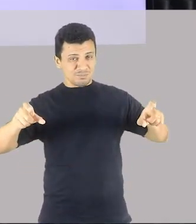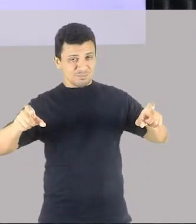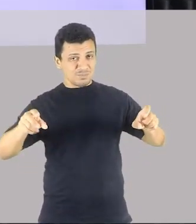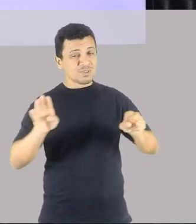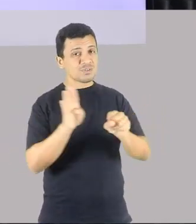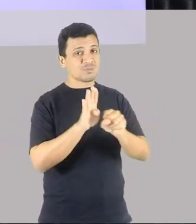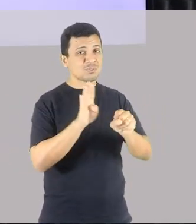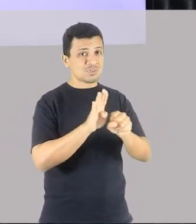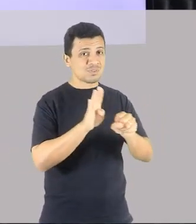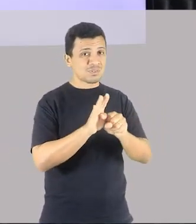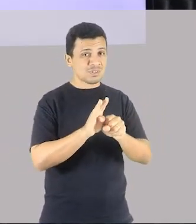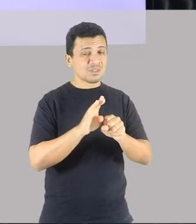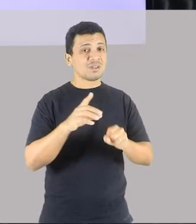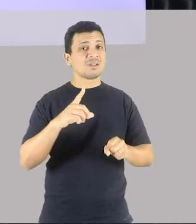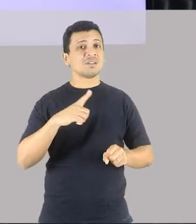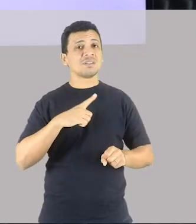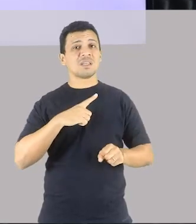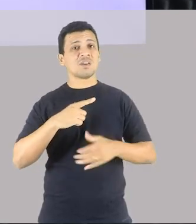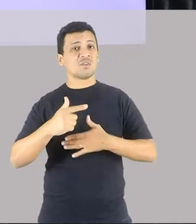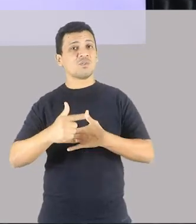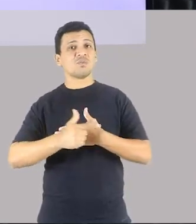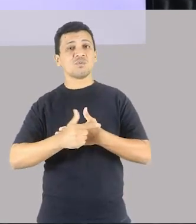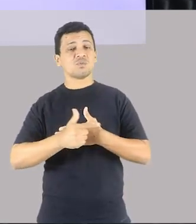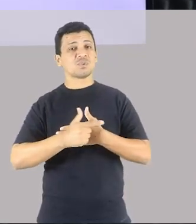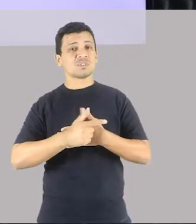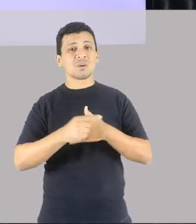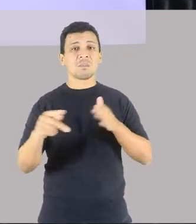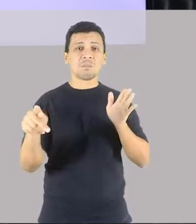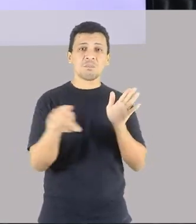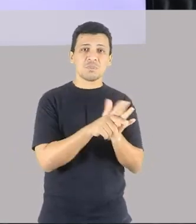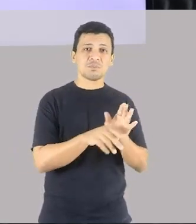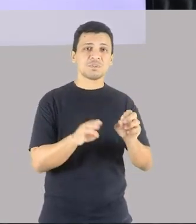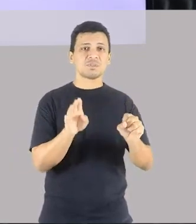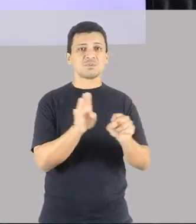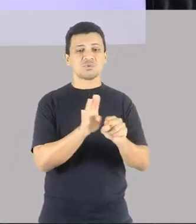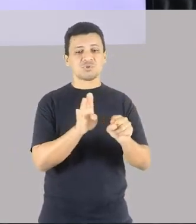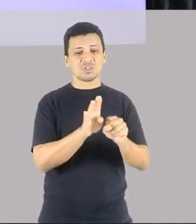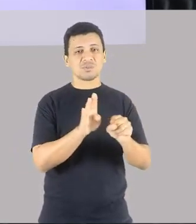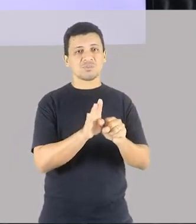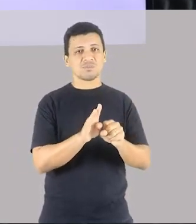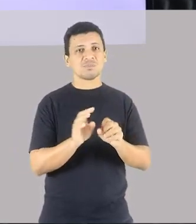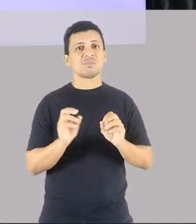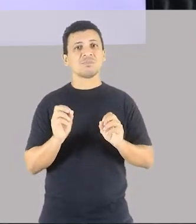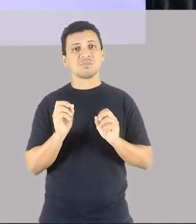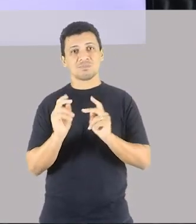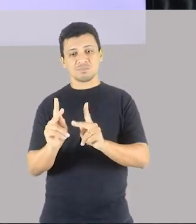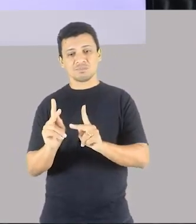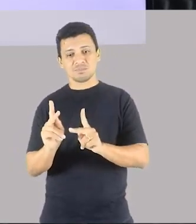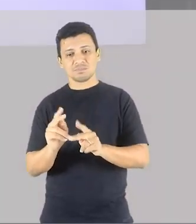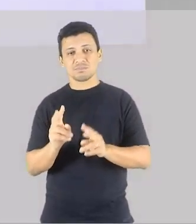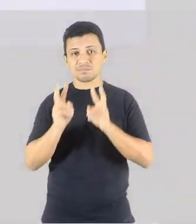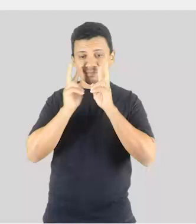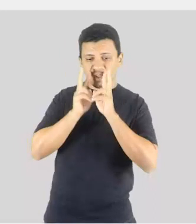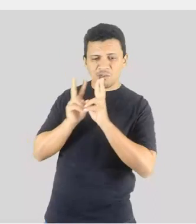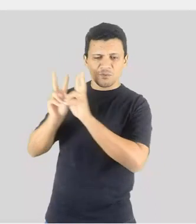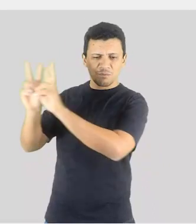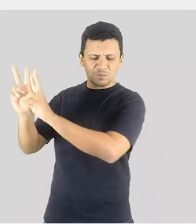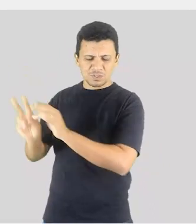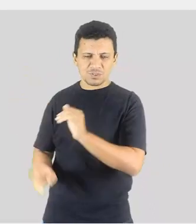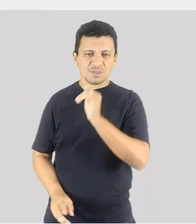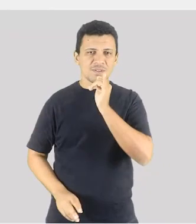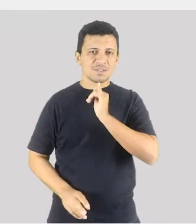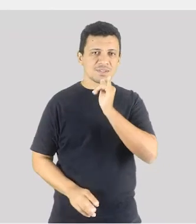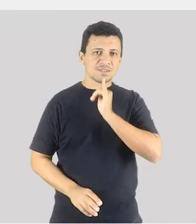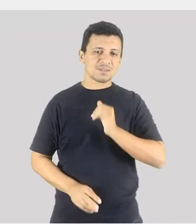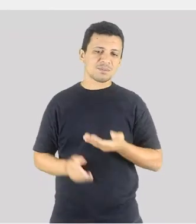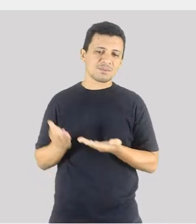vai exercer, não esqueça, a função que é própria do sujeito. Tudo bem? Olha só esse exemplo que nós vamos